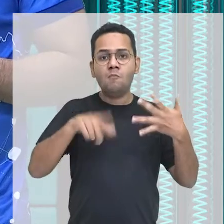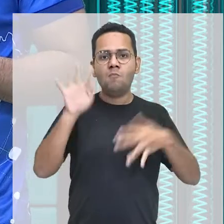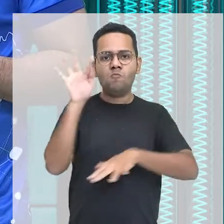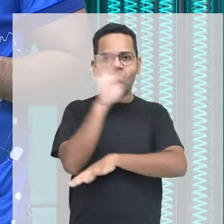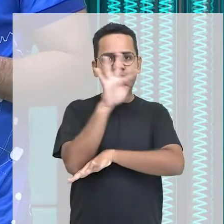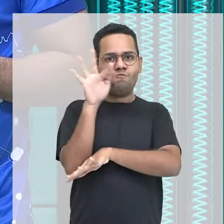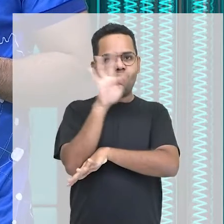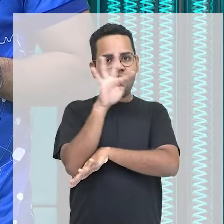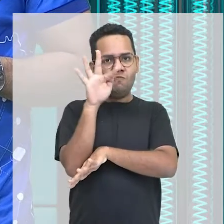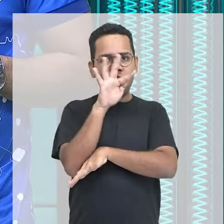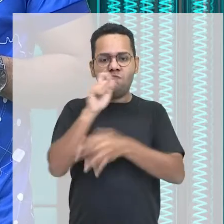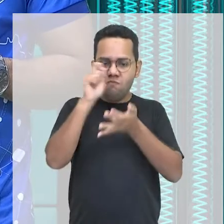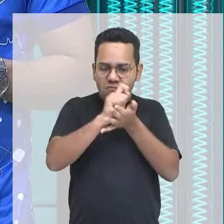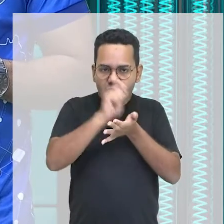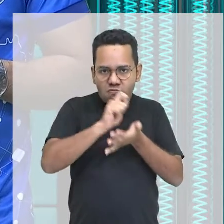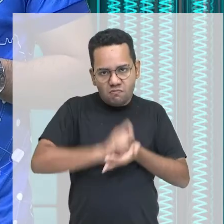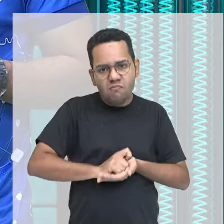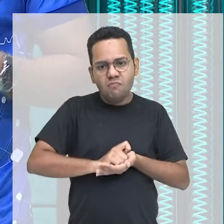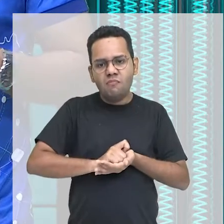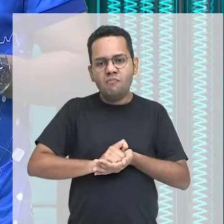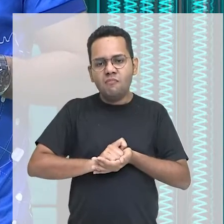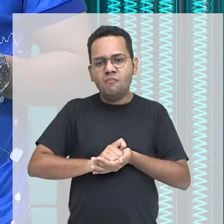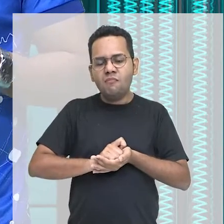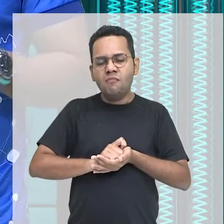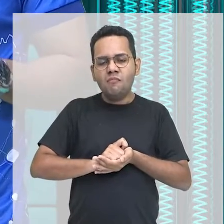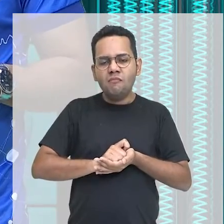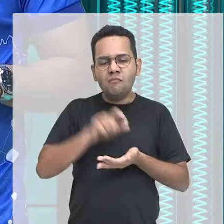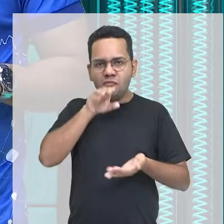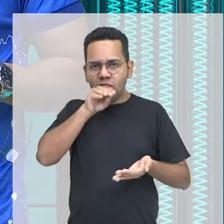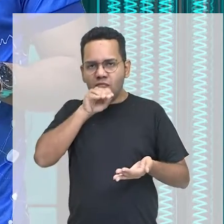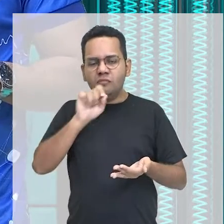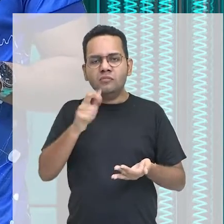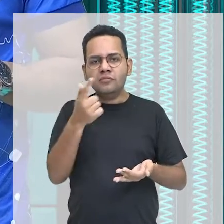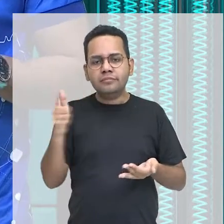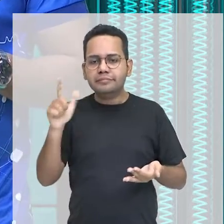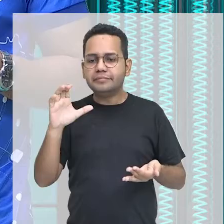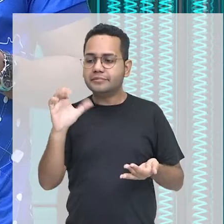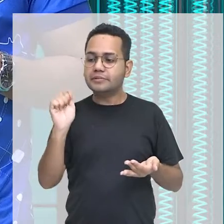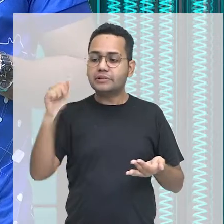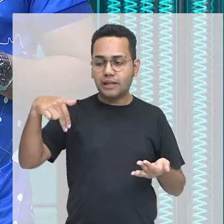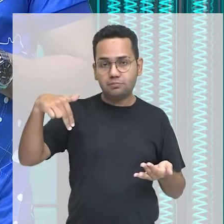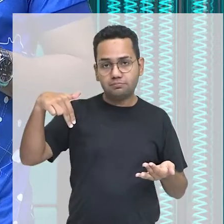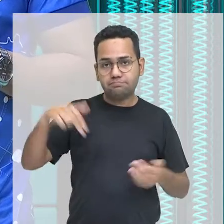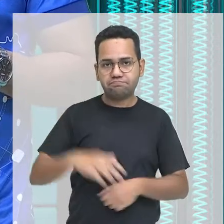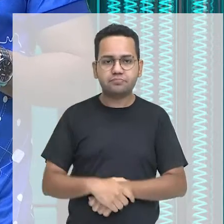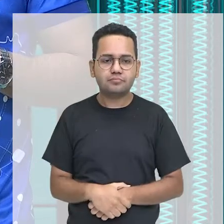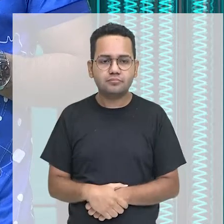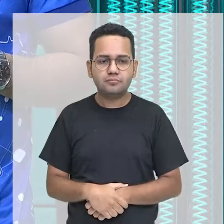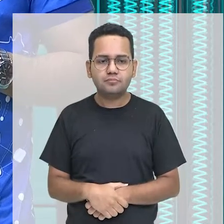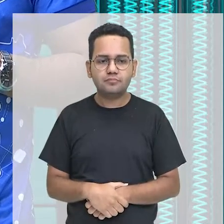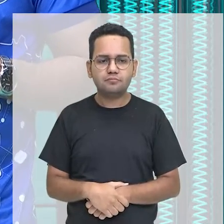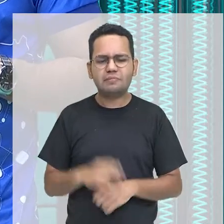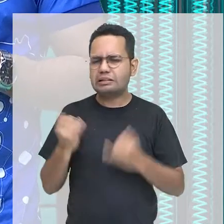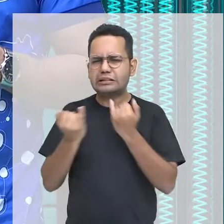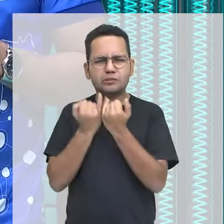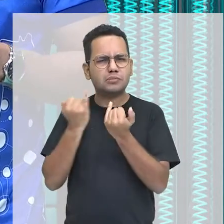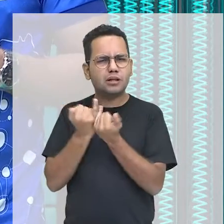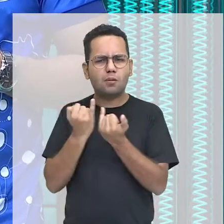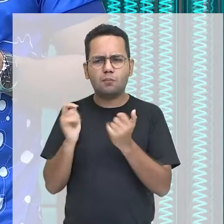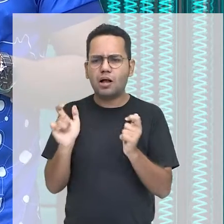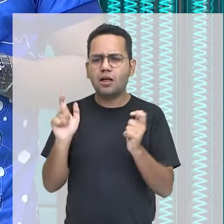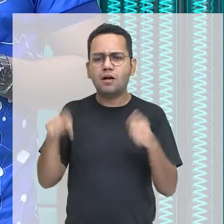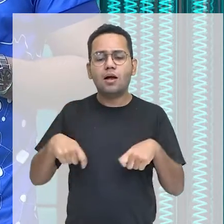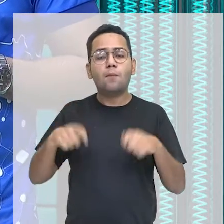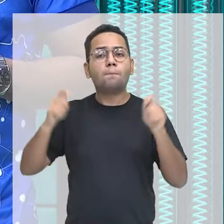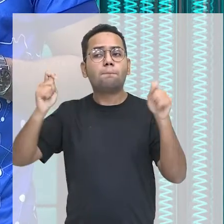formal, vamos assim dizer, do que o can, mas basicamente eles têm a mesma tradução. Eu vou utilizar eles no sentido de